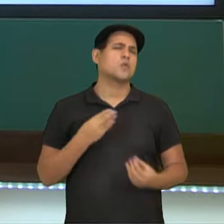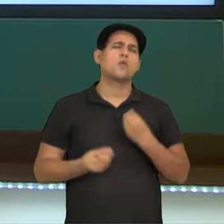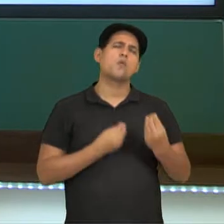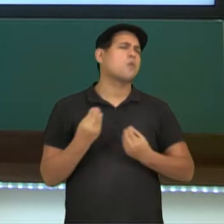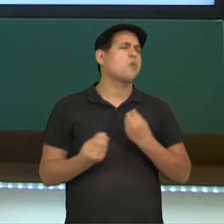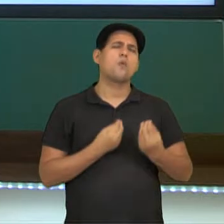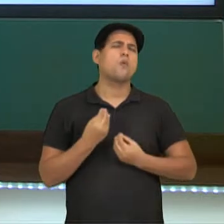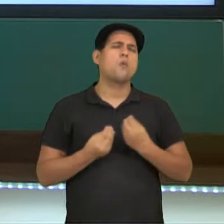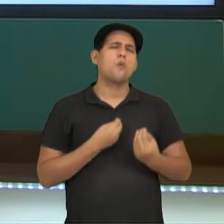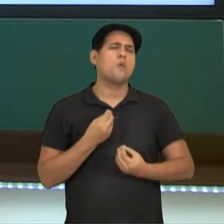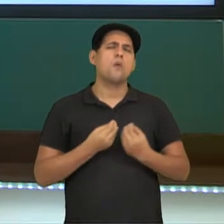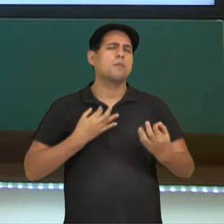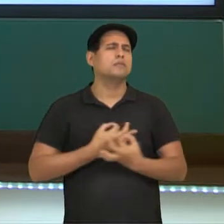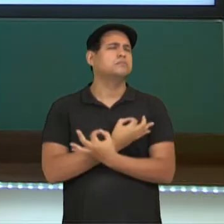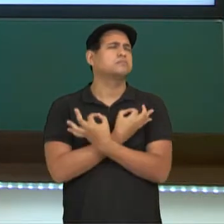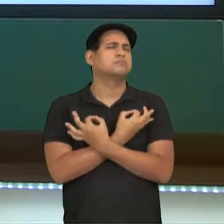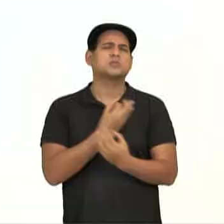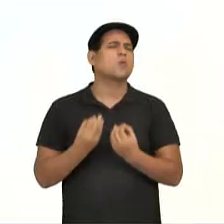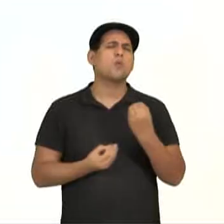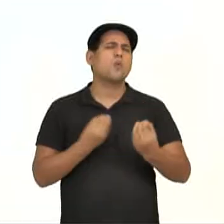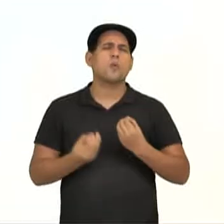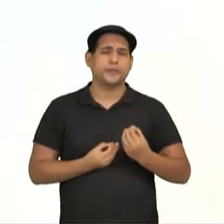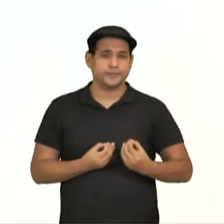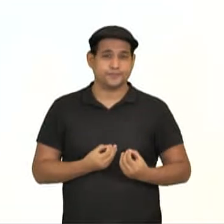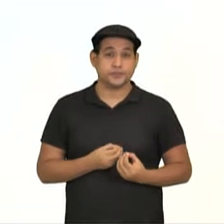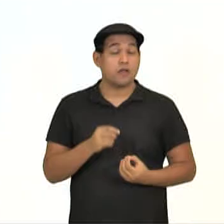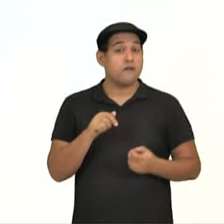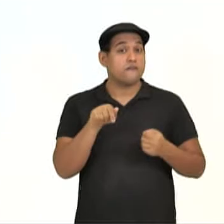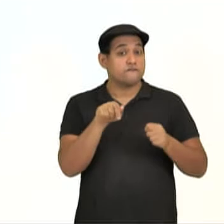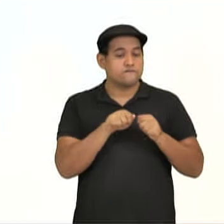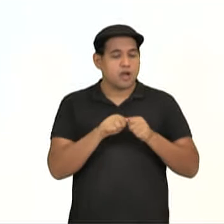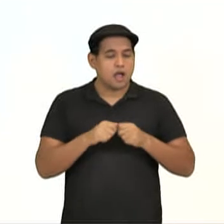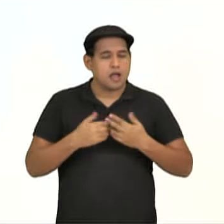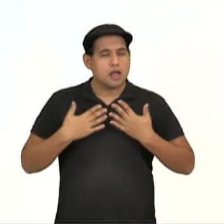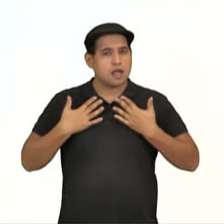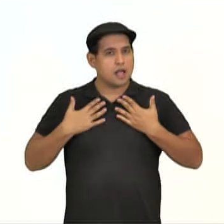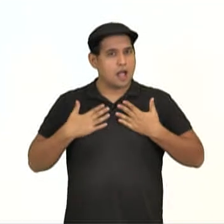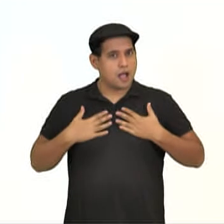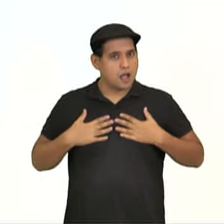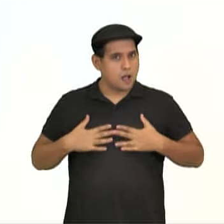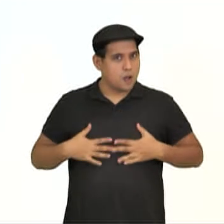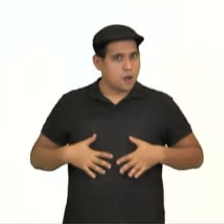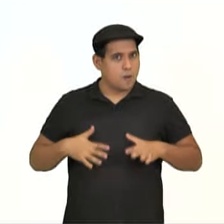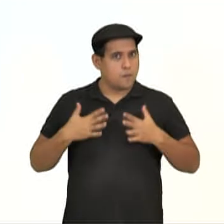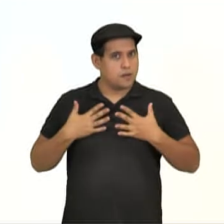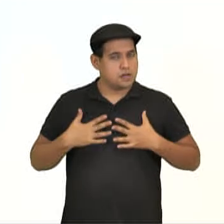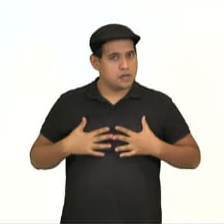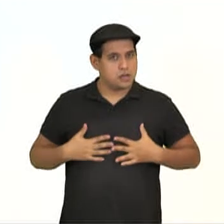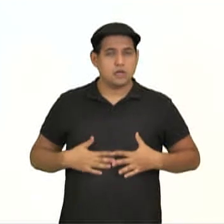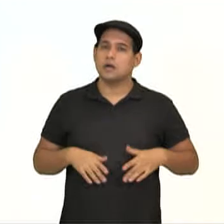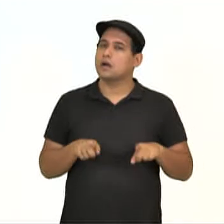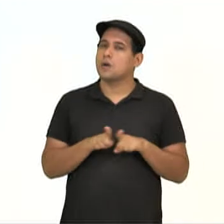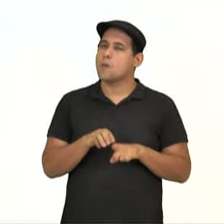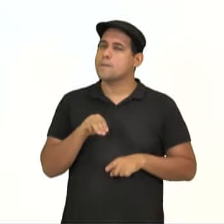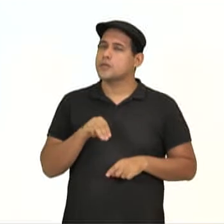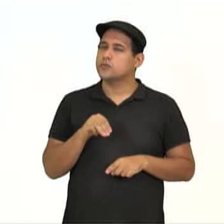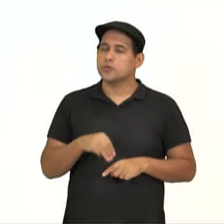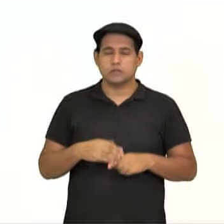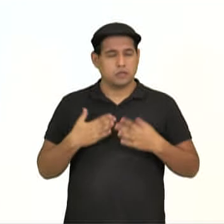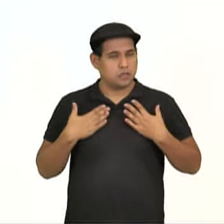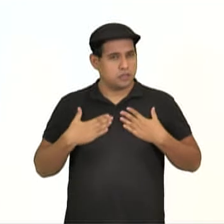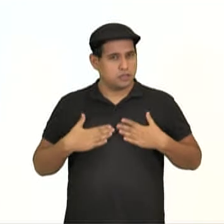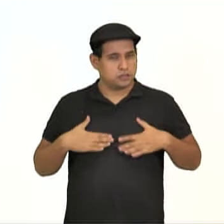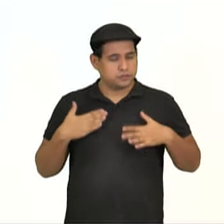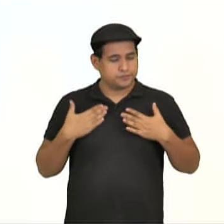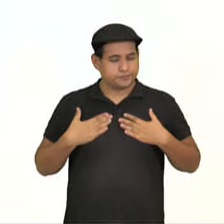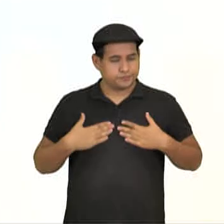Como que vocês devem meditar? Comece com calma, é o primeiro passo ali. Introduzir minutos de meditação